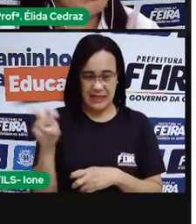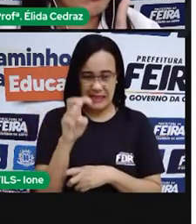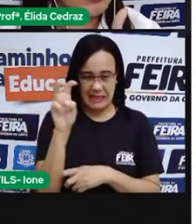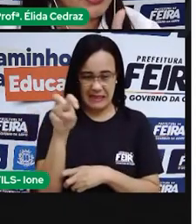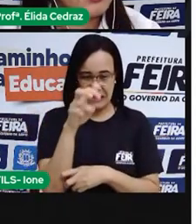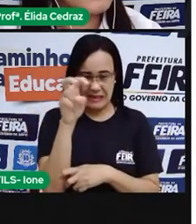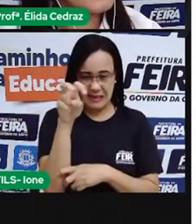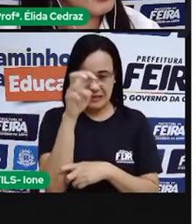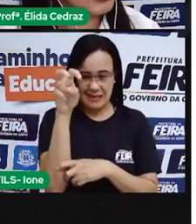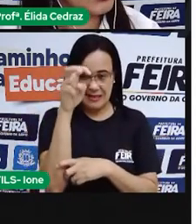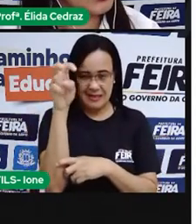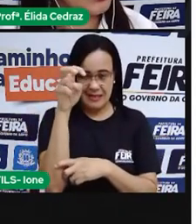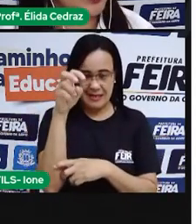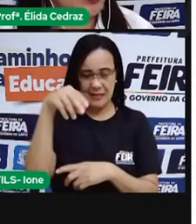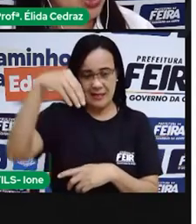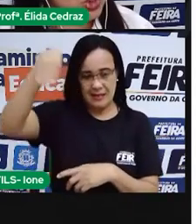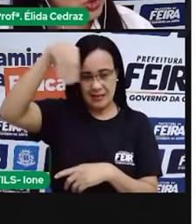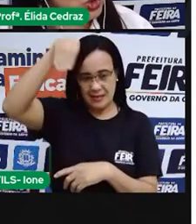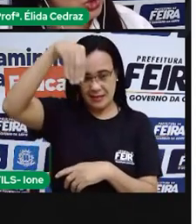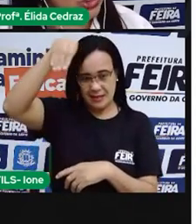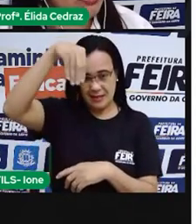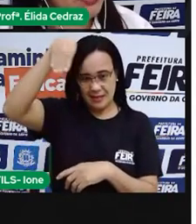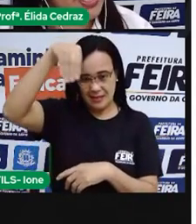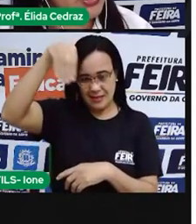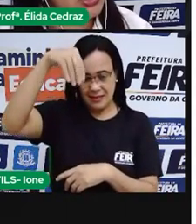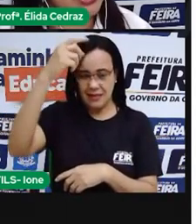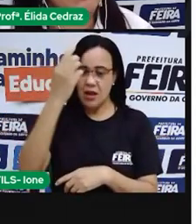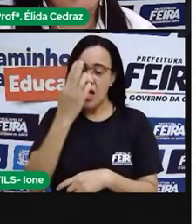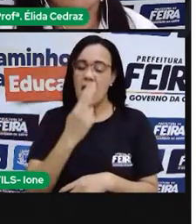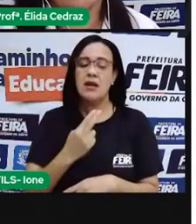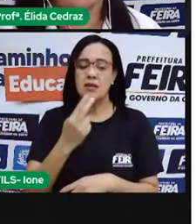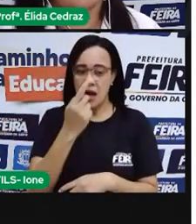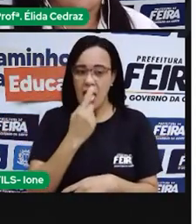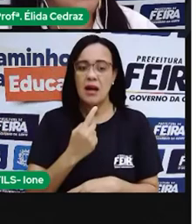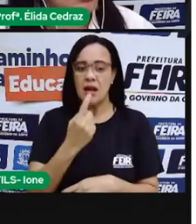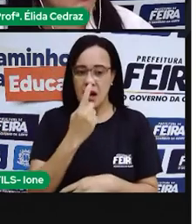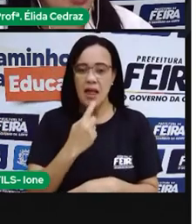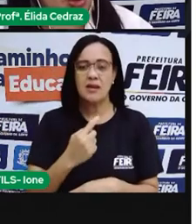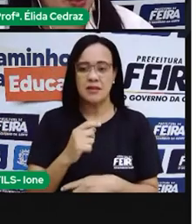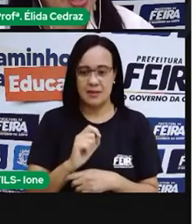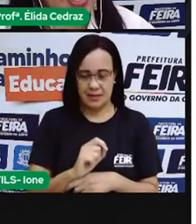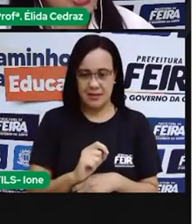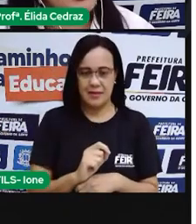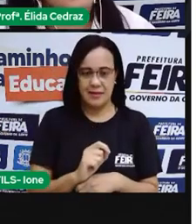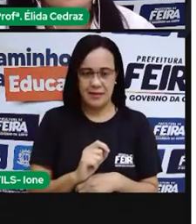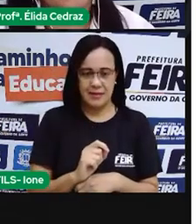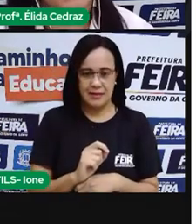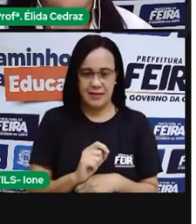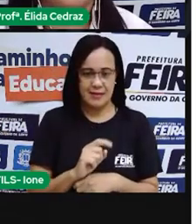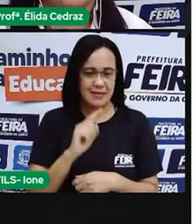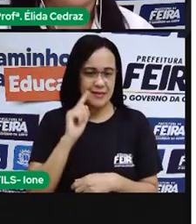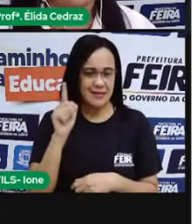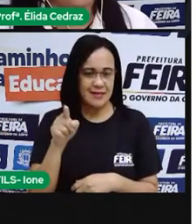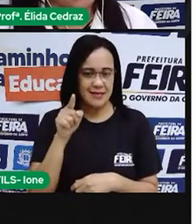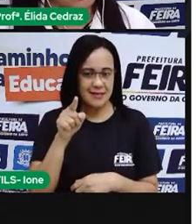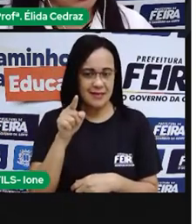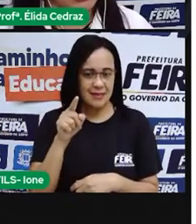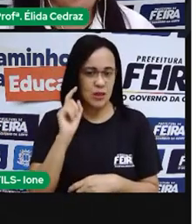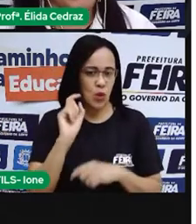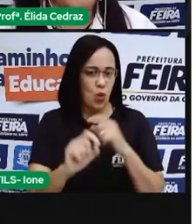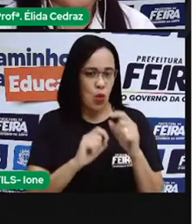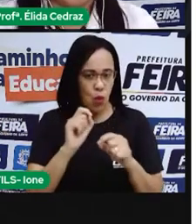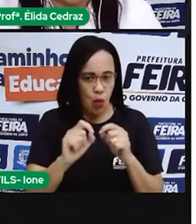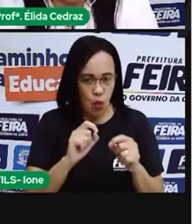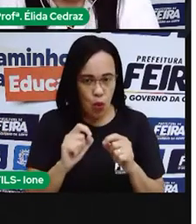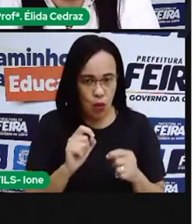serpente, sino, sorvete. Pró é uma gatinha? Não, é um